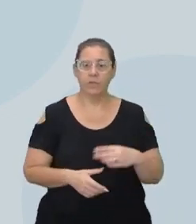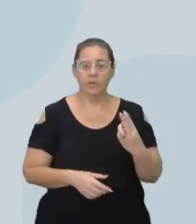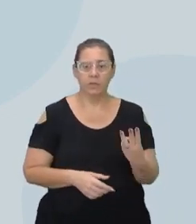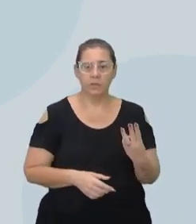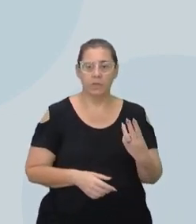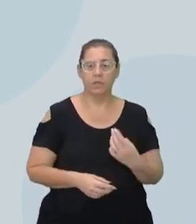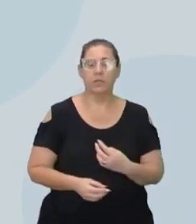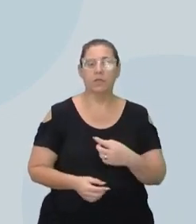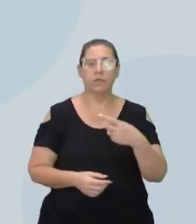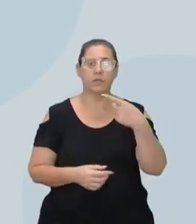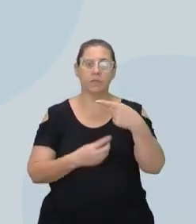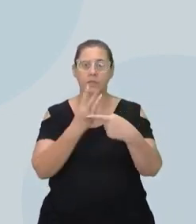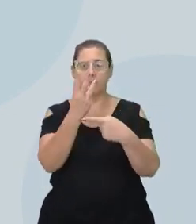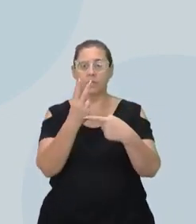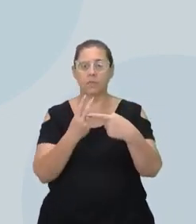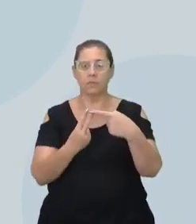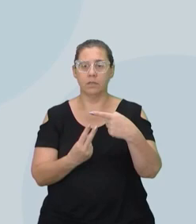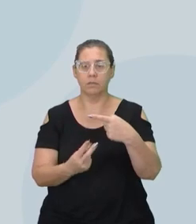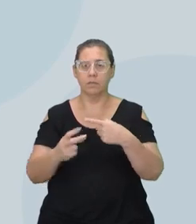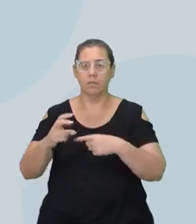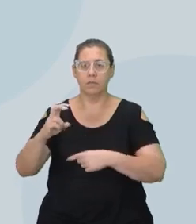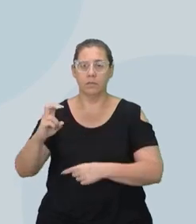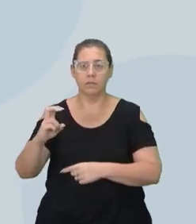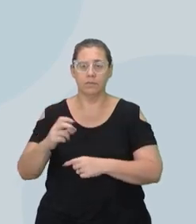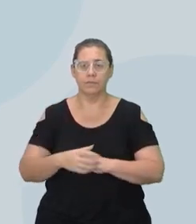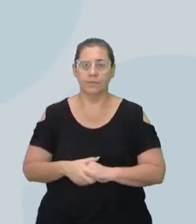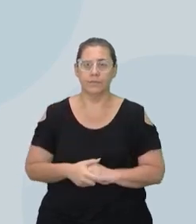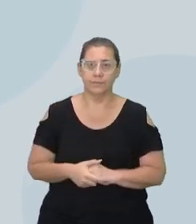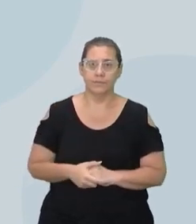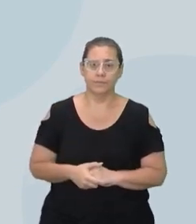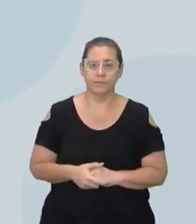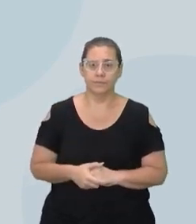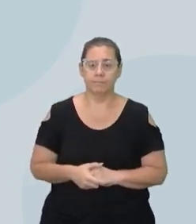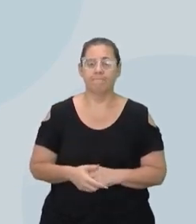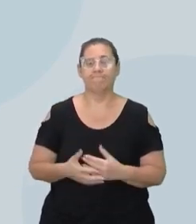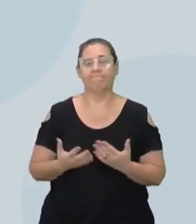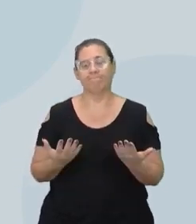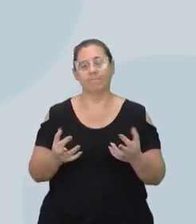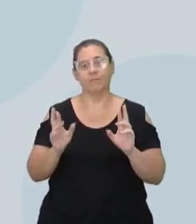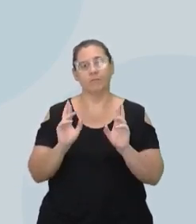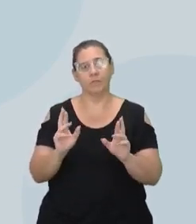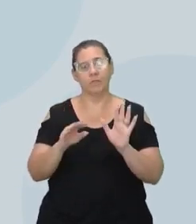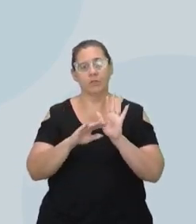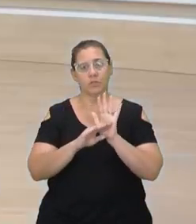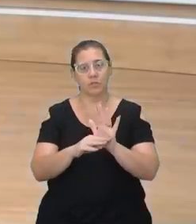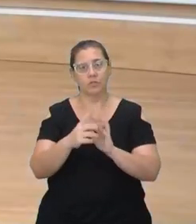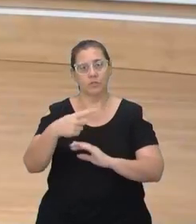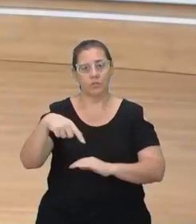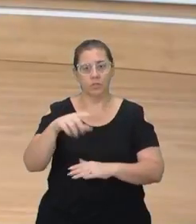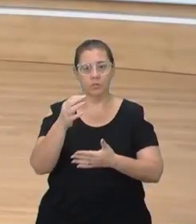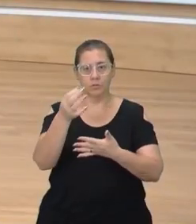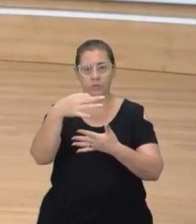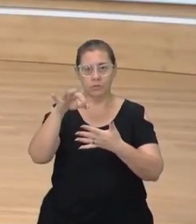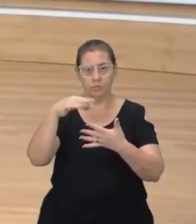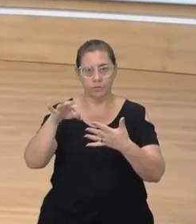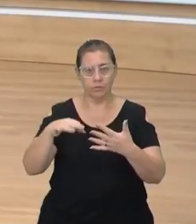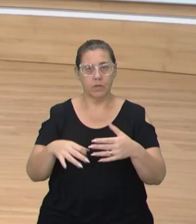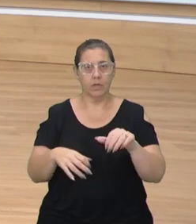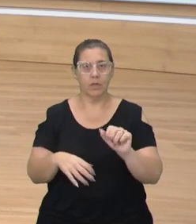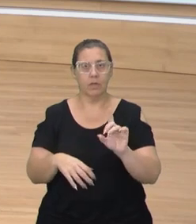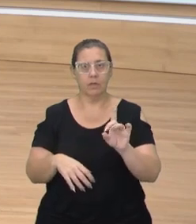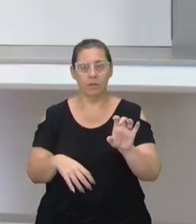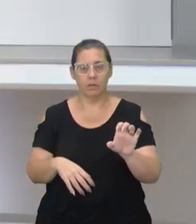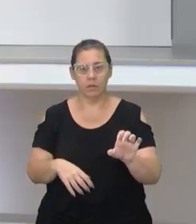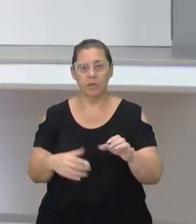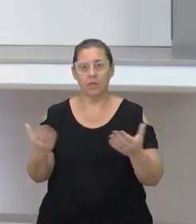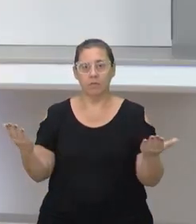3, 3 meios e 5. Eu espero aí ter ajudado vocês na correção da ADE.